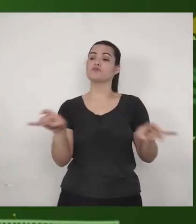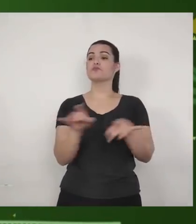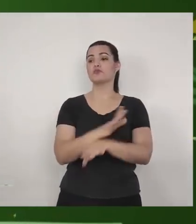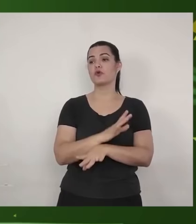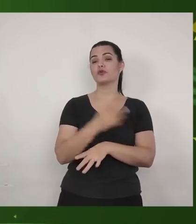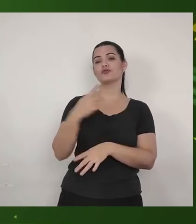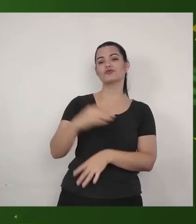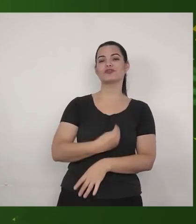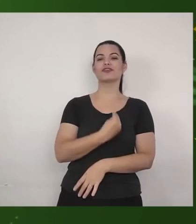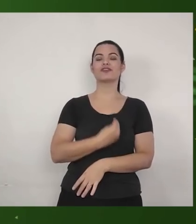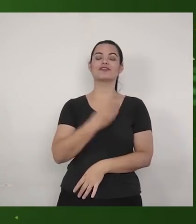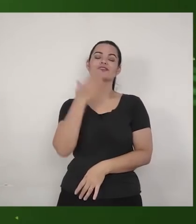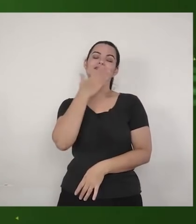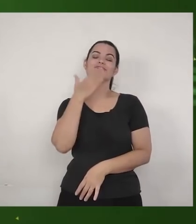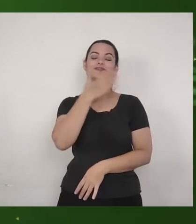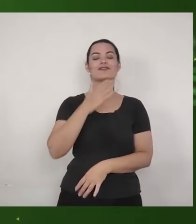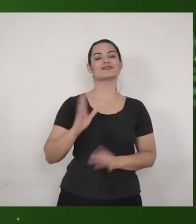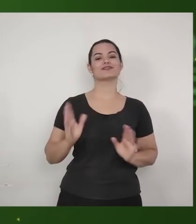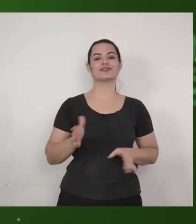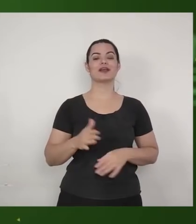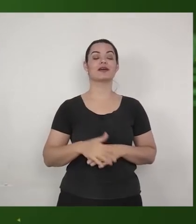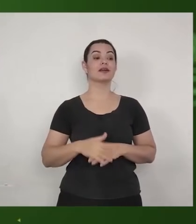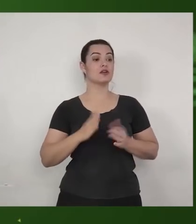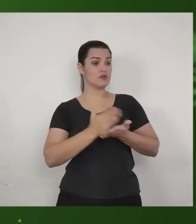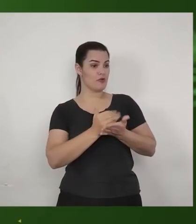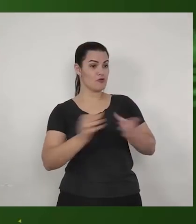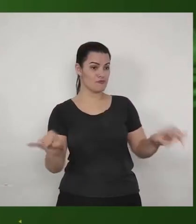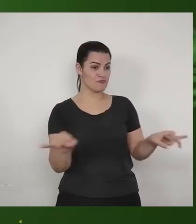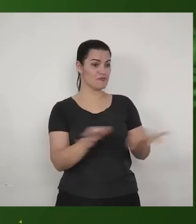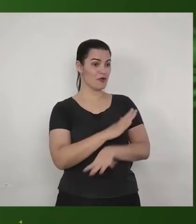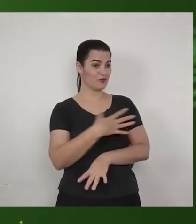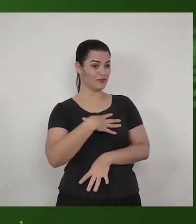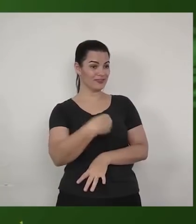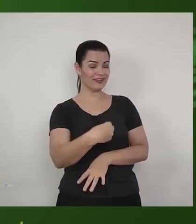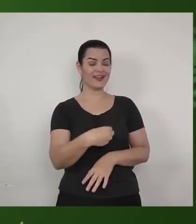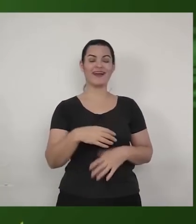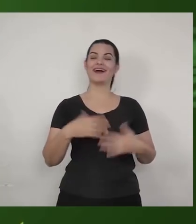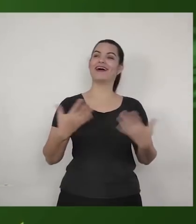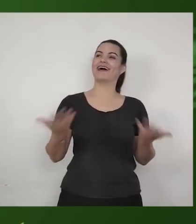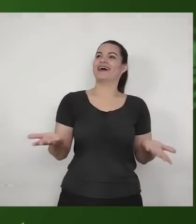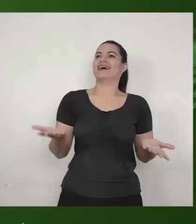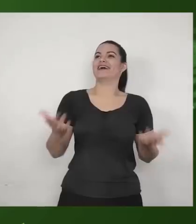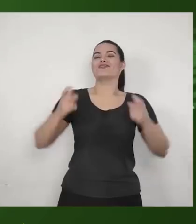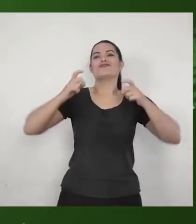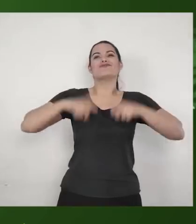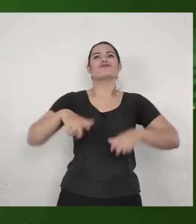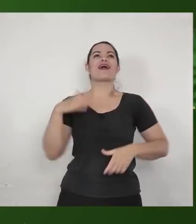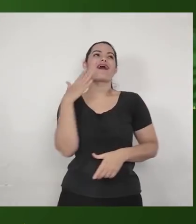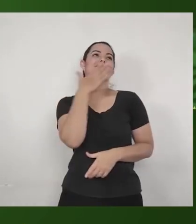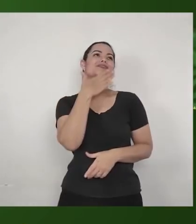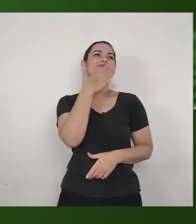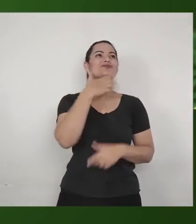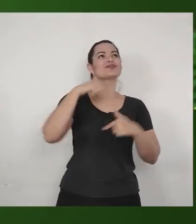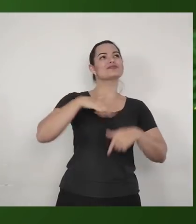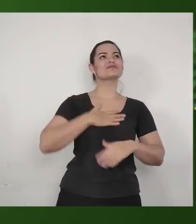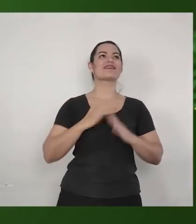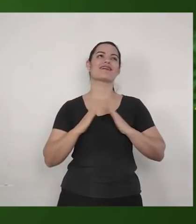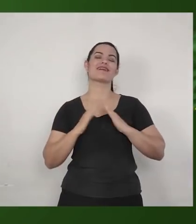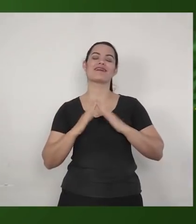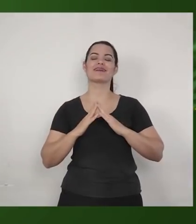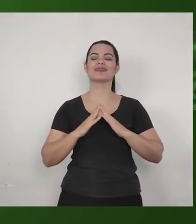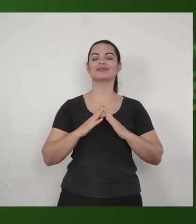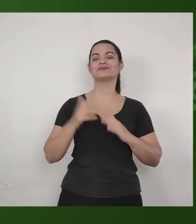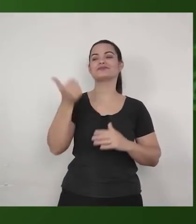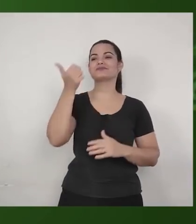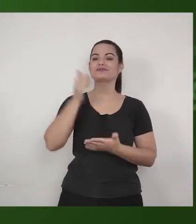vida. O bolo está pronto, Kika. Lar, doce lar. Nada como um bolo da